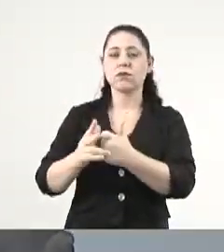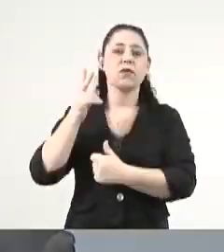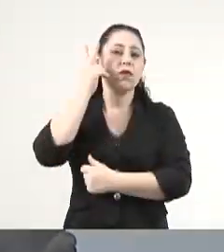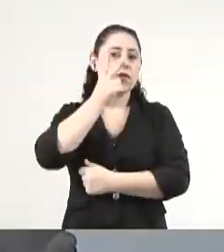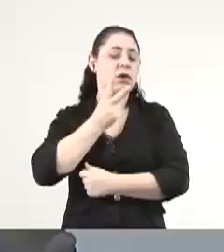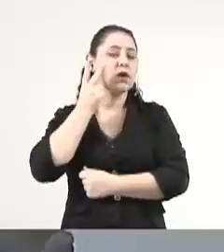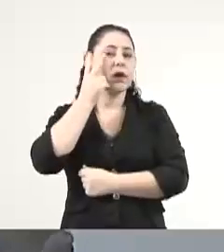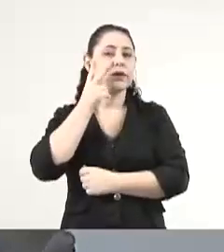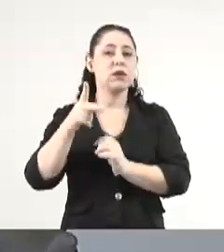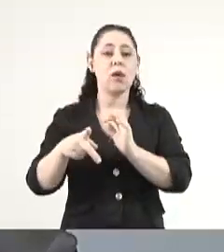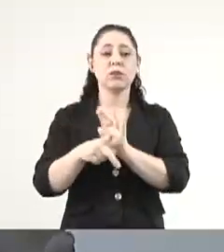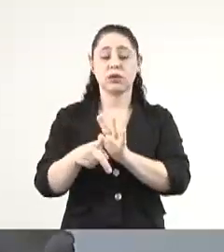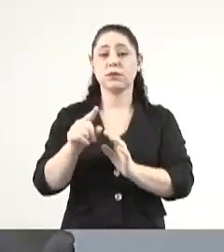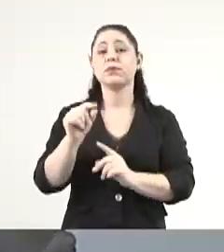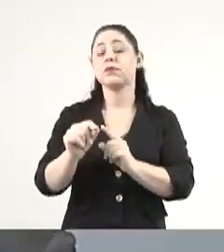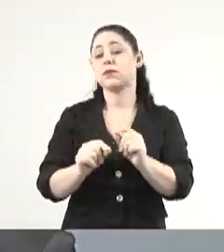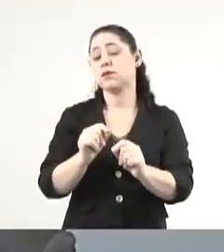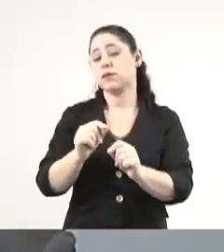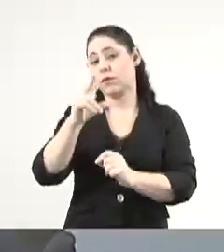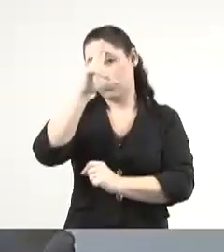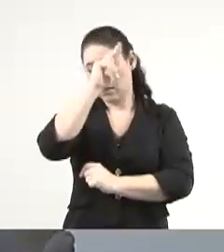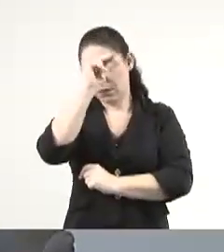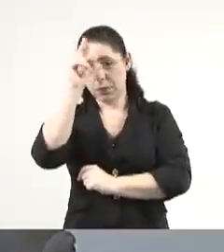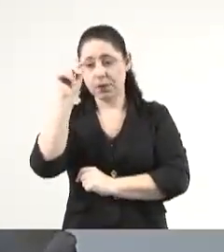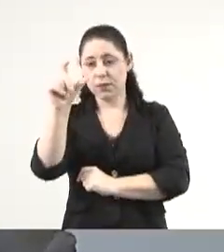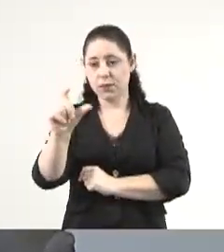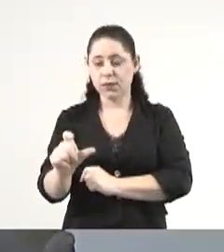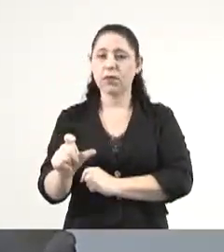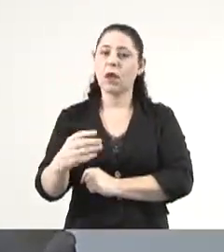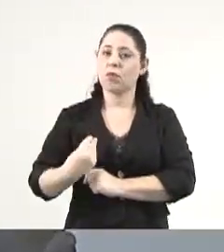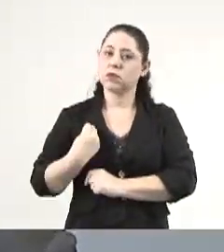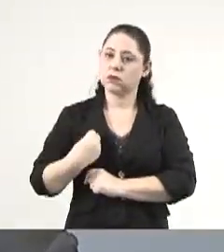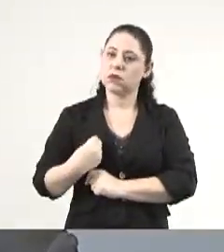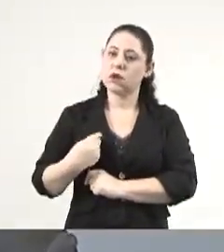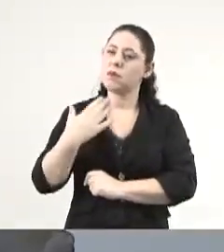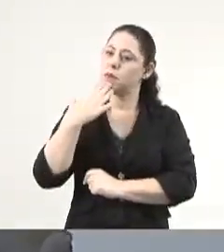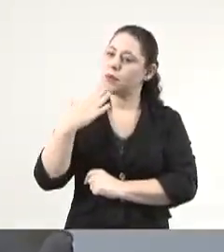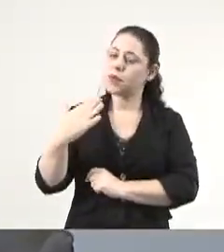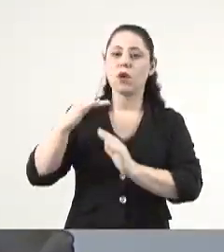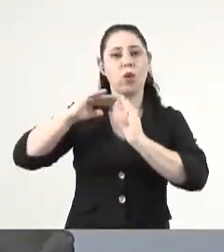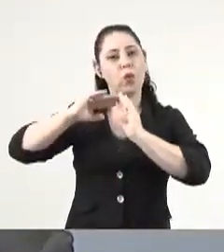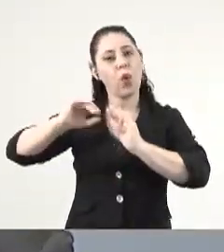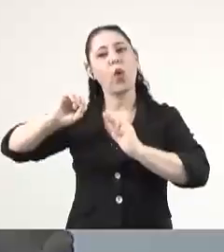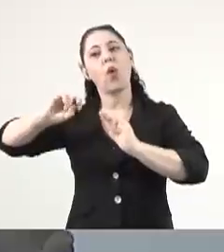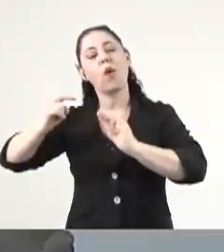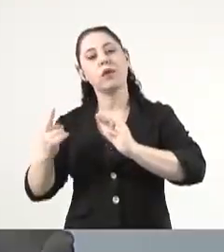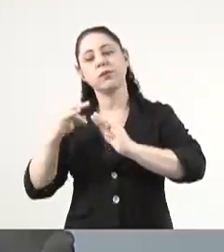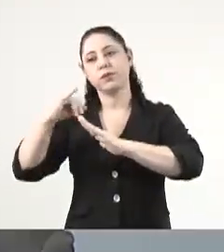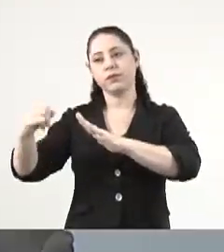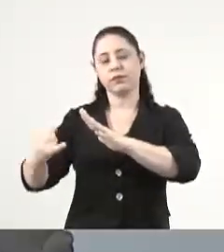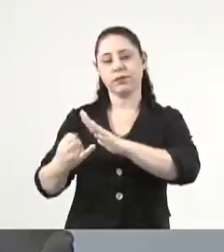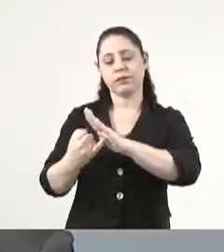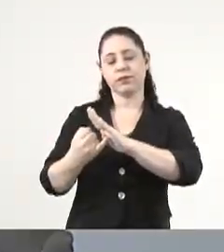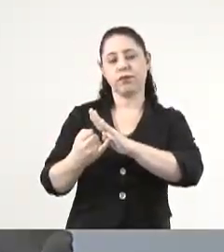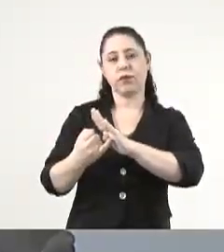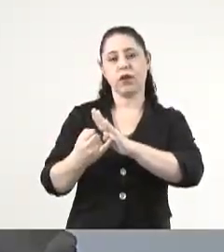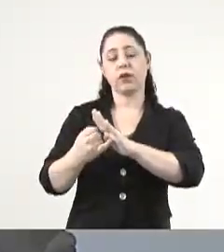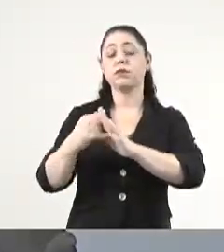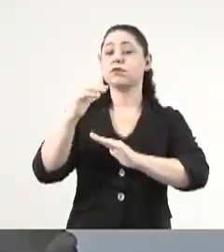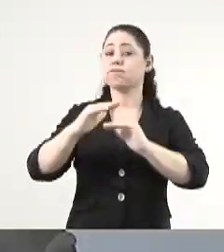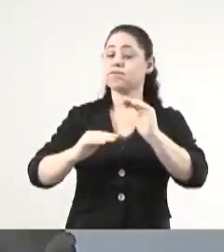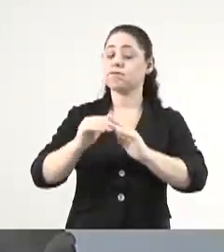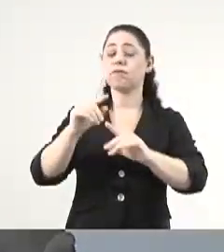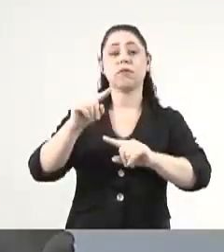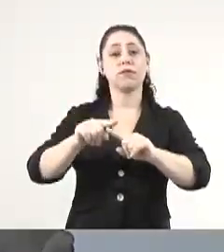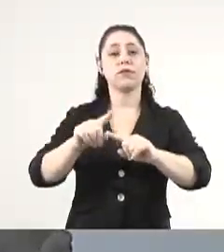Que são a sua base, os vereadores, os prefeitos, que fazem as demandas para essa ou aquela finalidade. E a